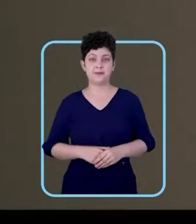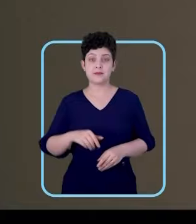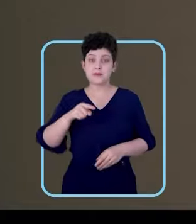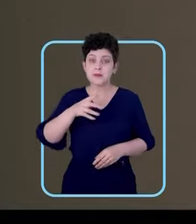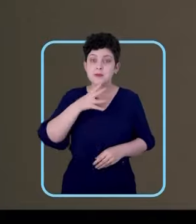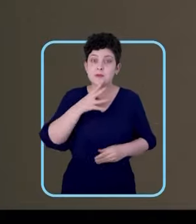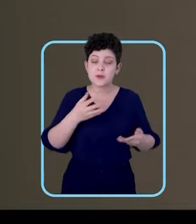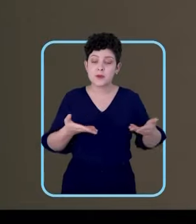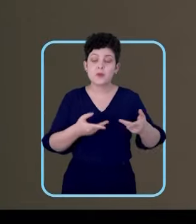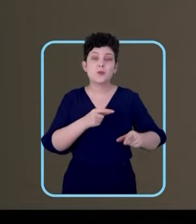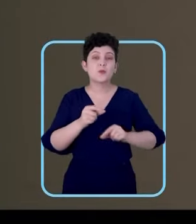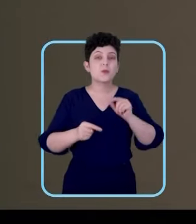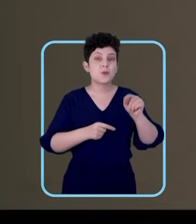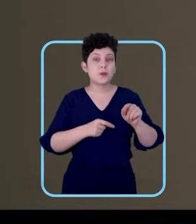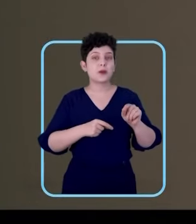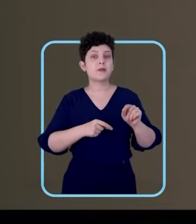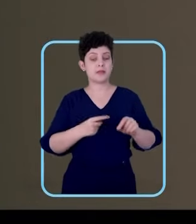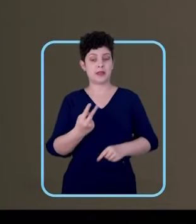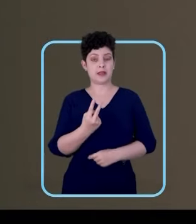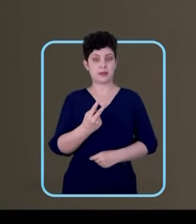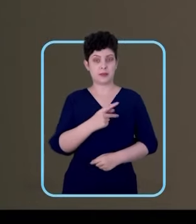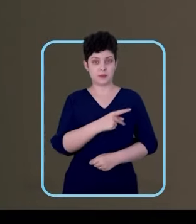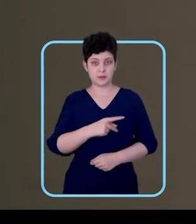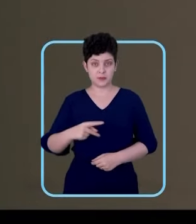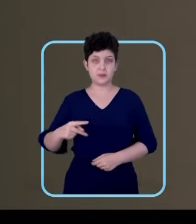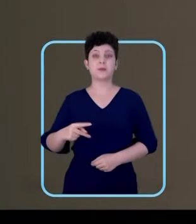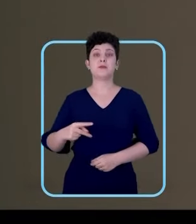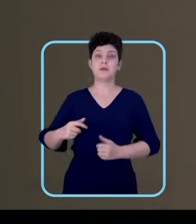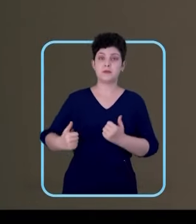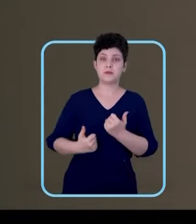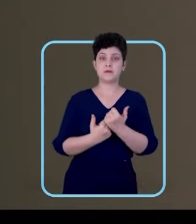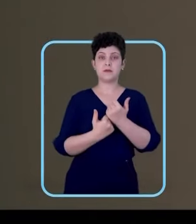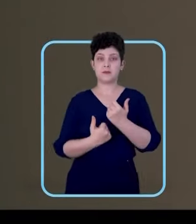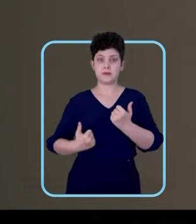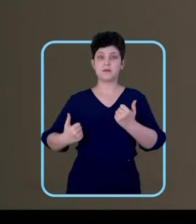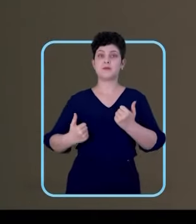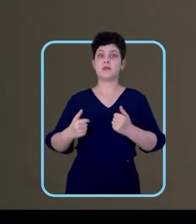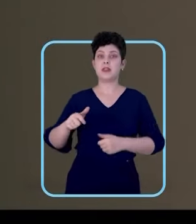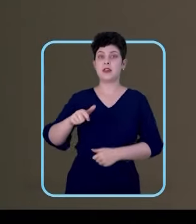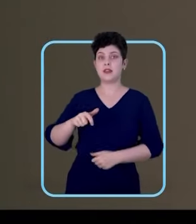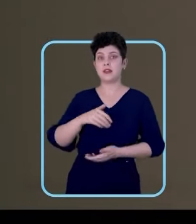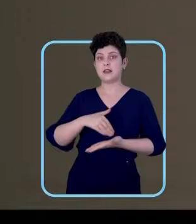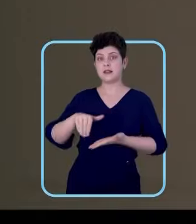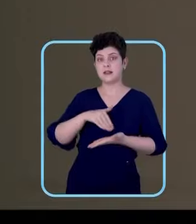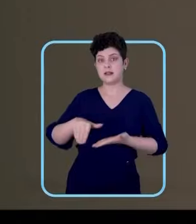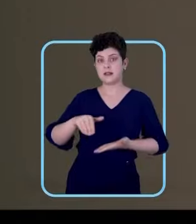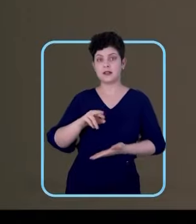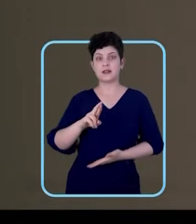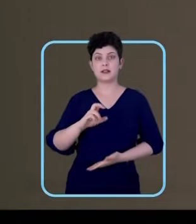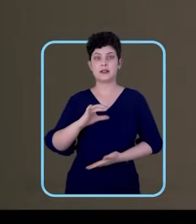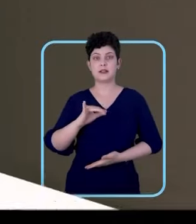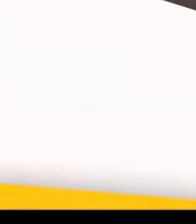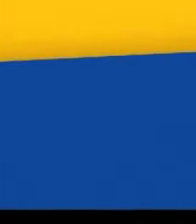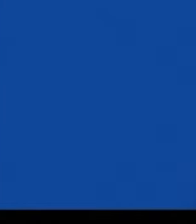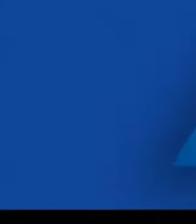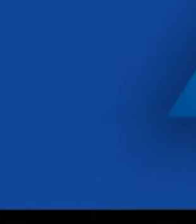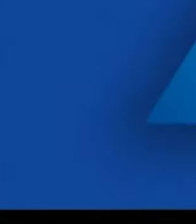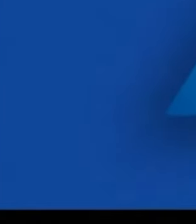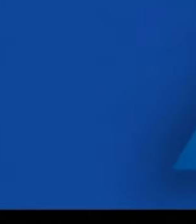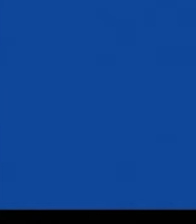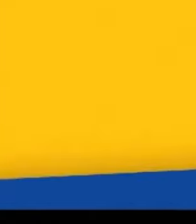Você vai conhecer agora o meu vice, o economista e ex-secretário da Receita, professor Marcos Sintra.